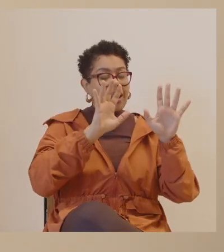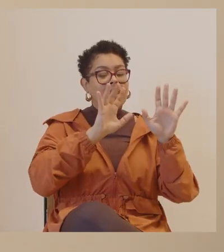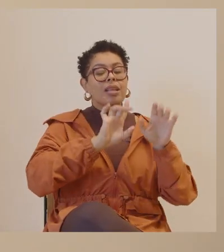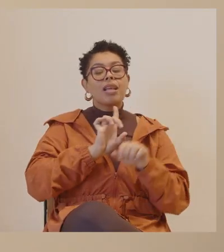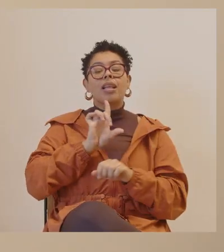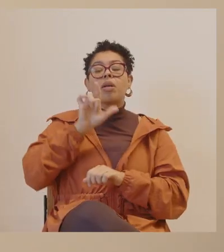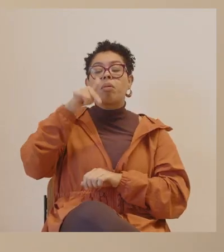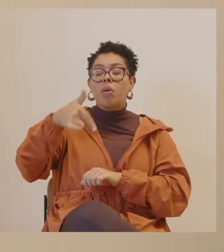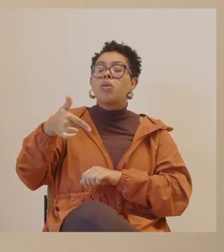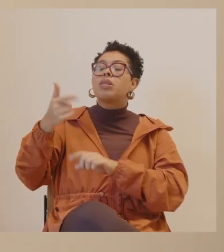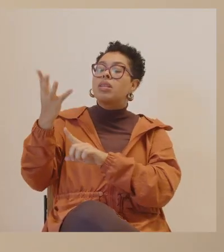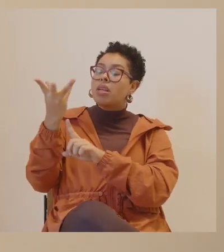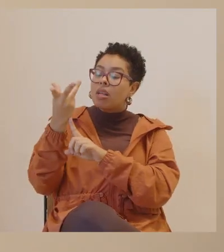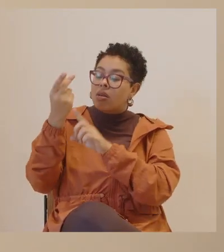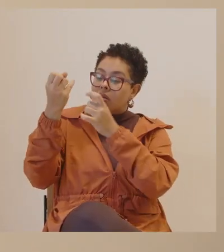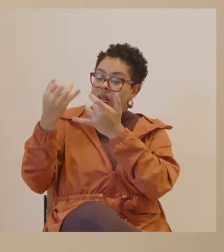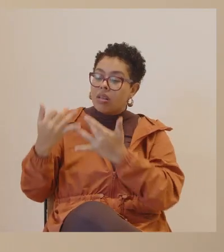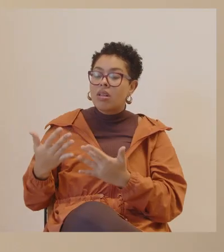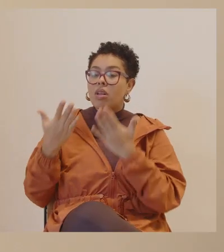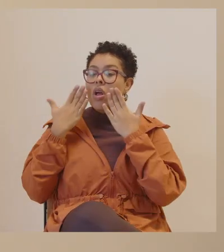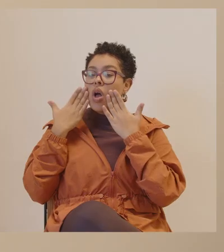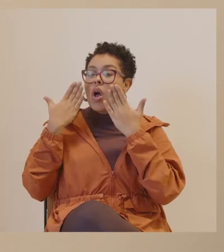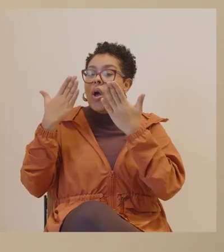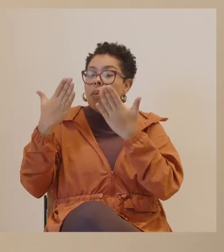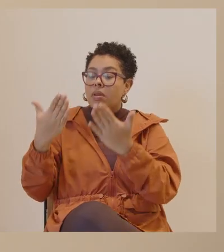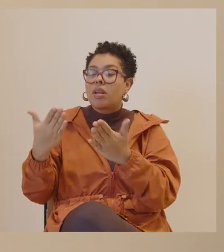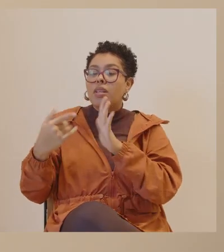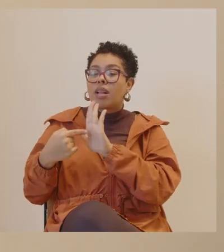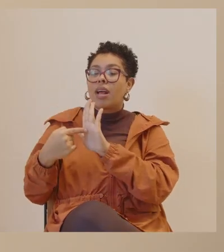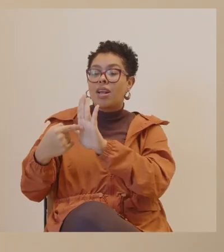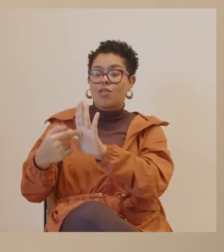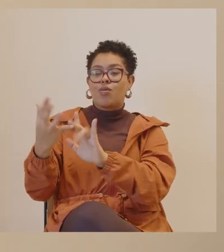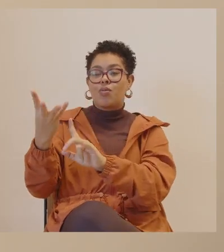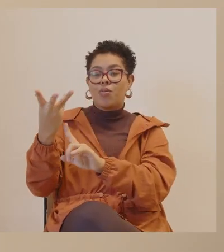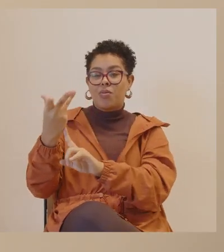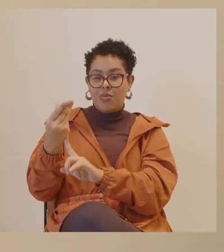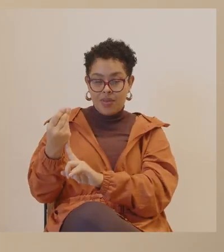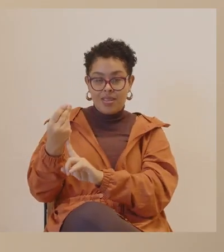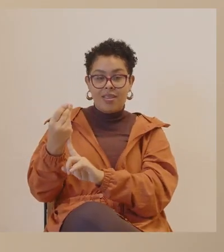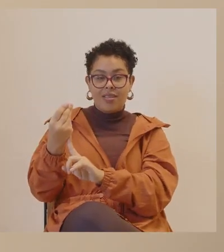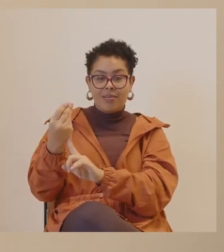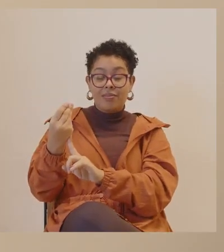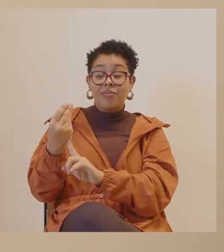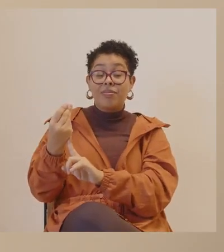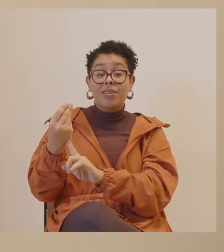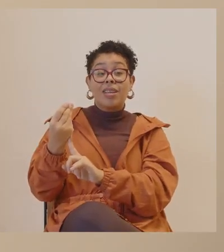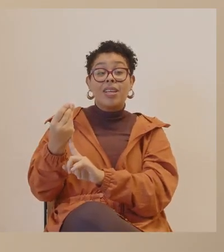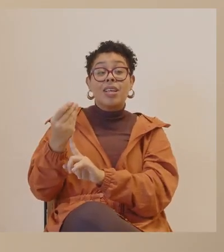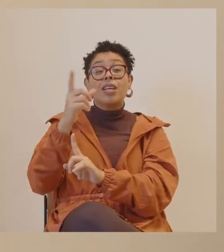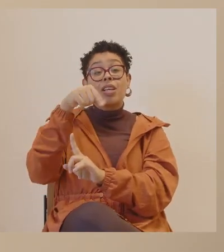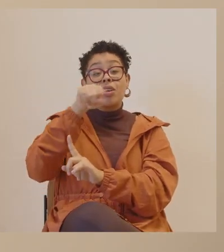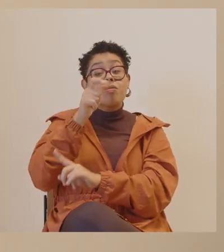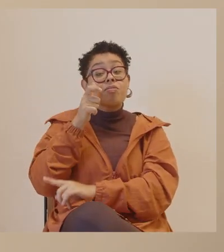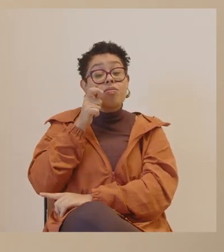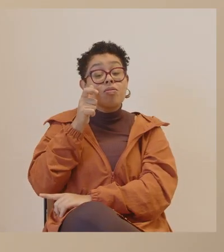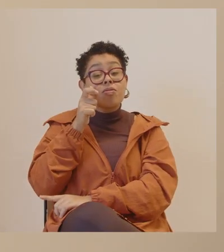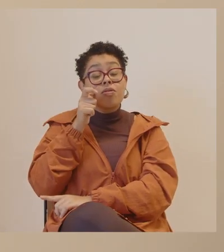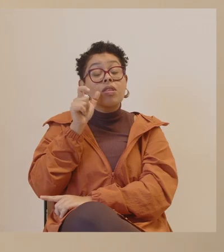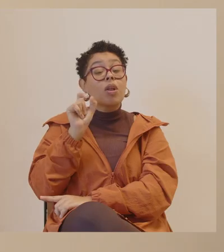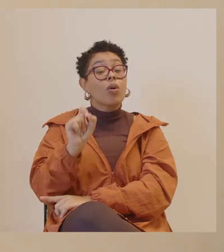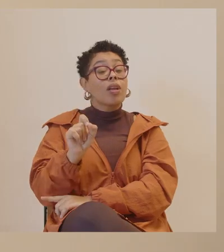segunda parte, que está lá bem na entrada da exposição, já soube disso, né, com uma obra que vocês também vão ver aqui,